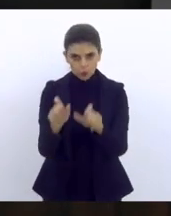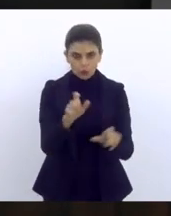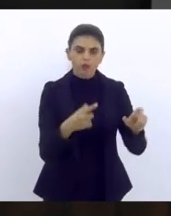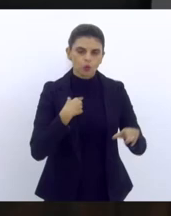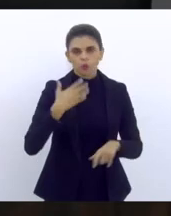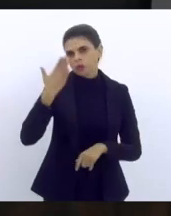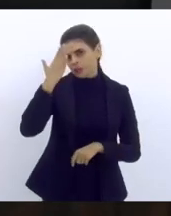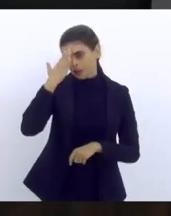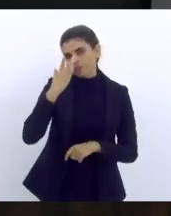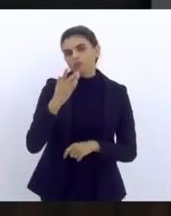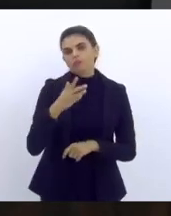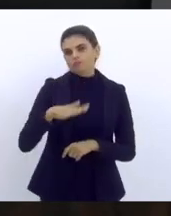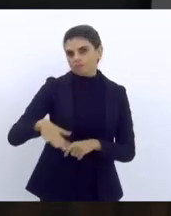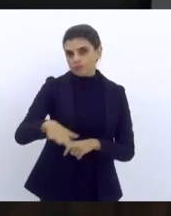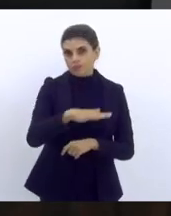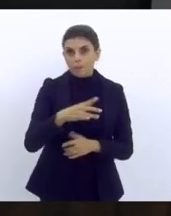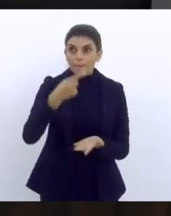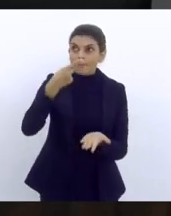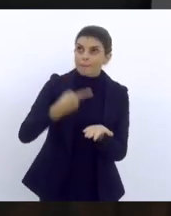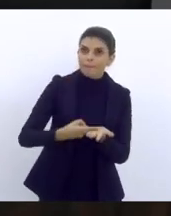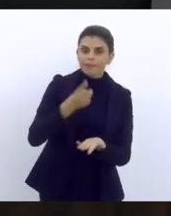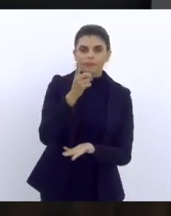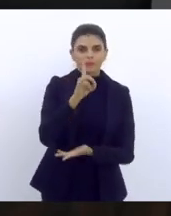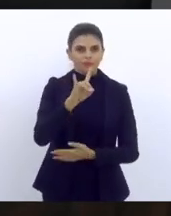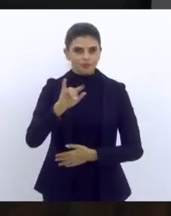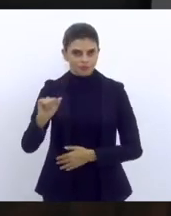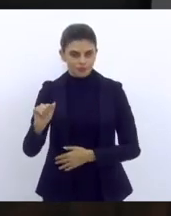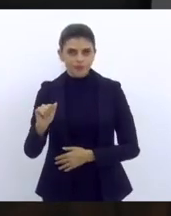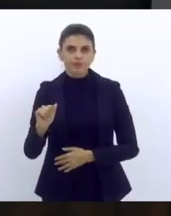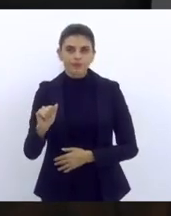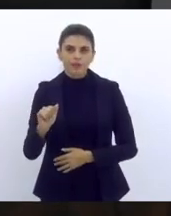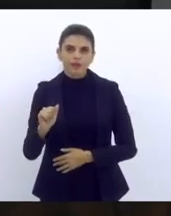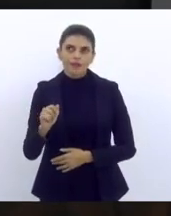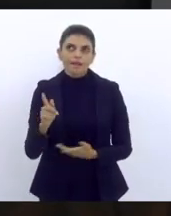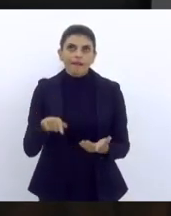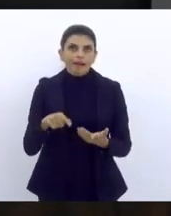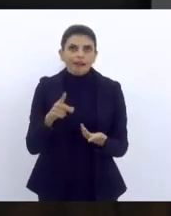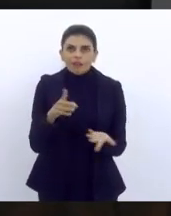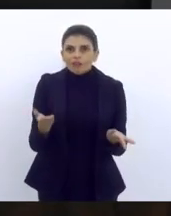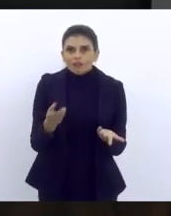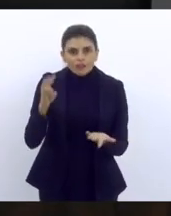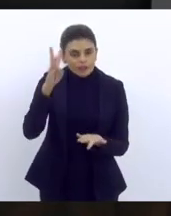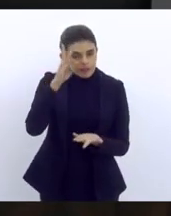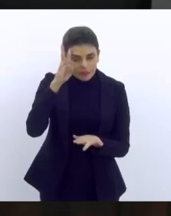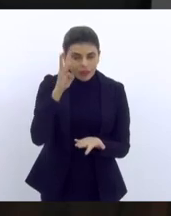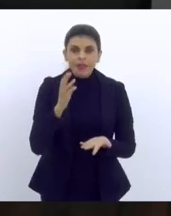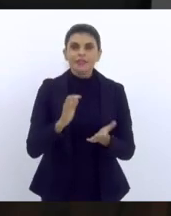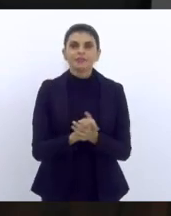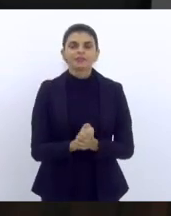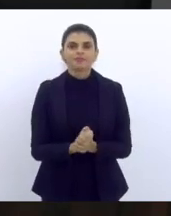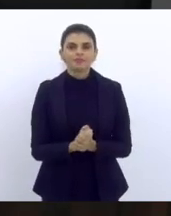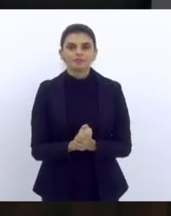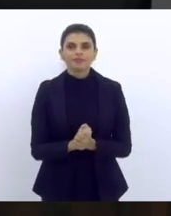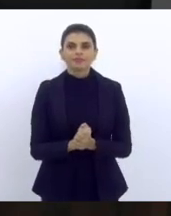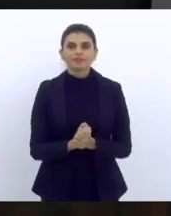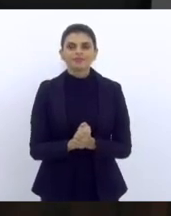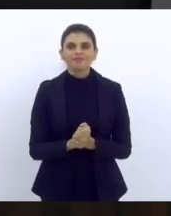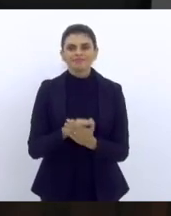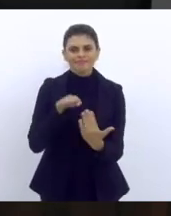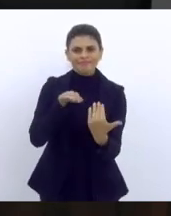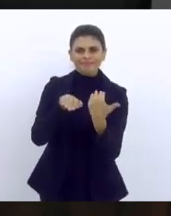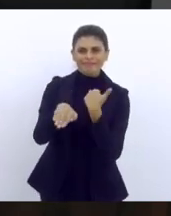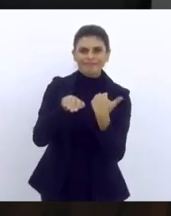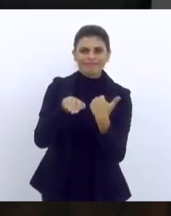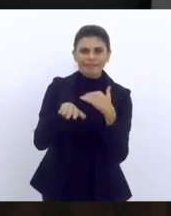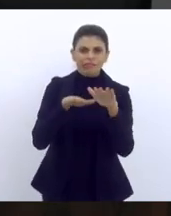sei que não é um dia no meio da semana, praticamente. À noite, o trânsito não coopera